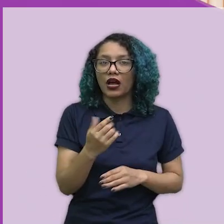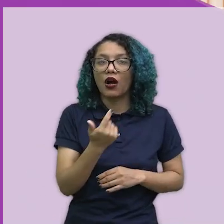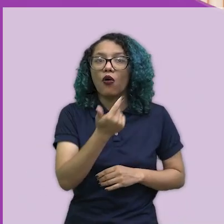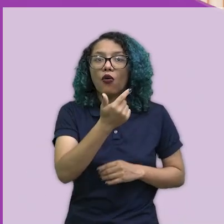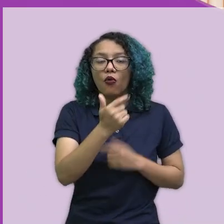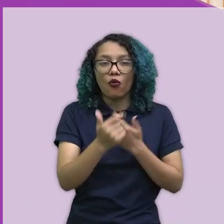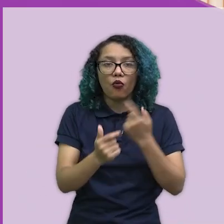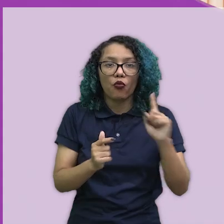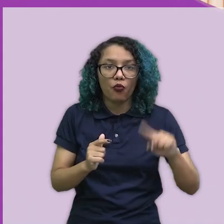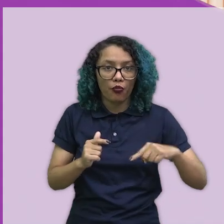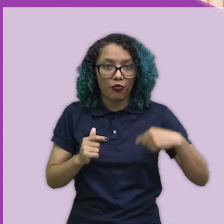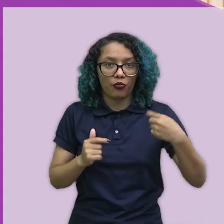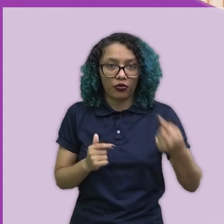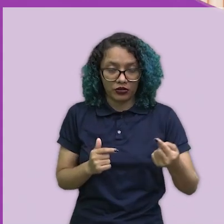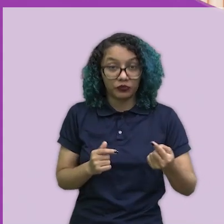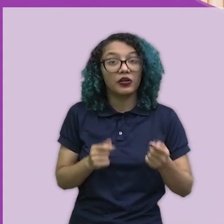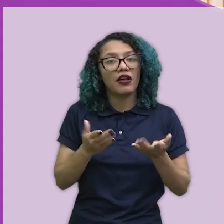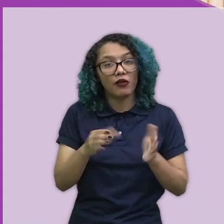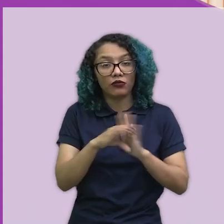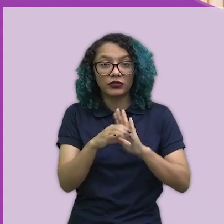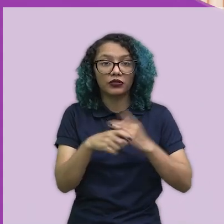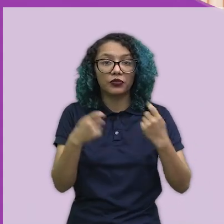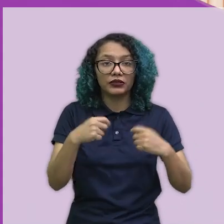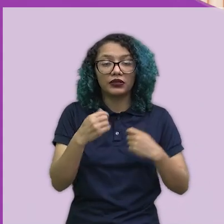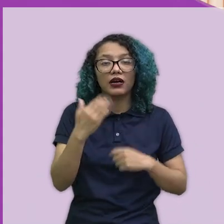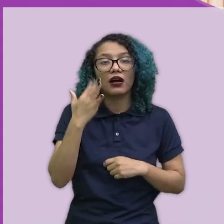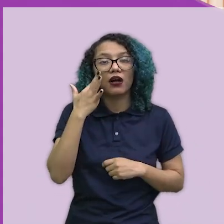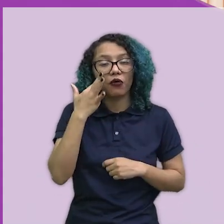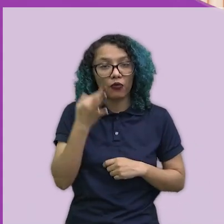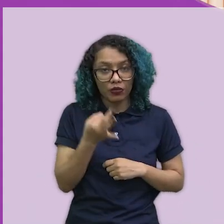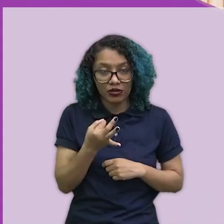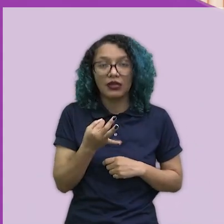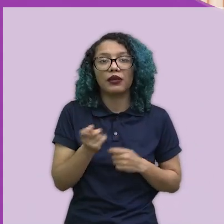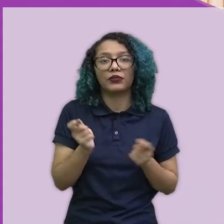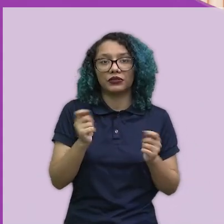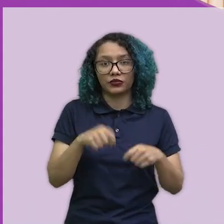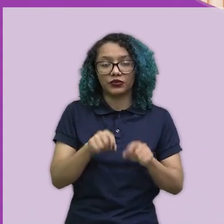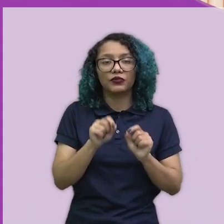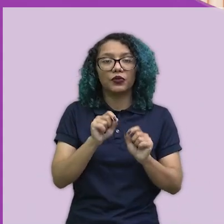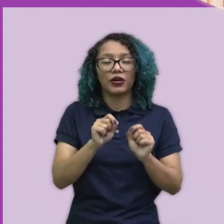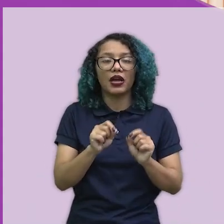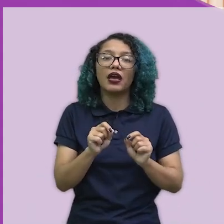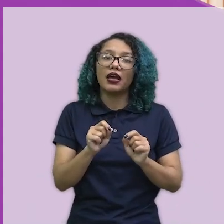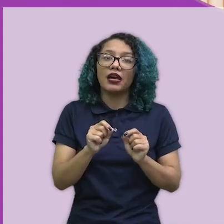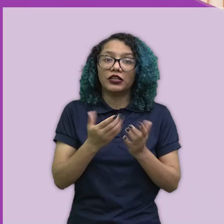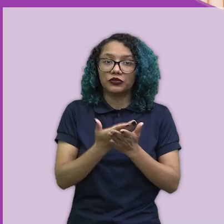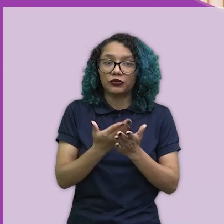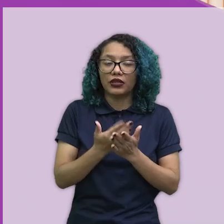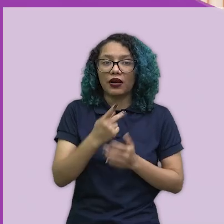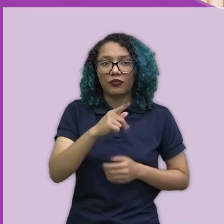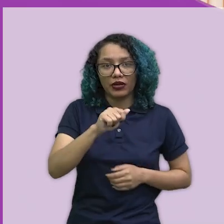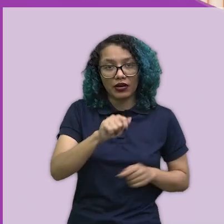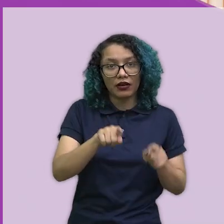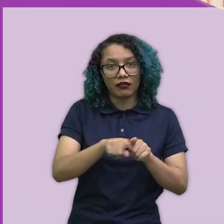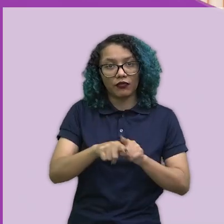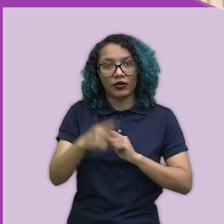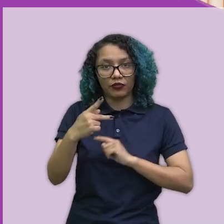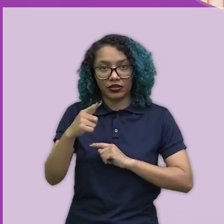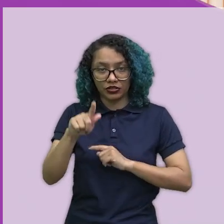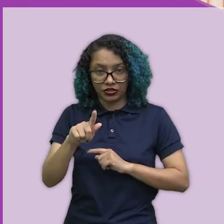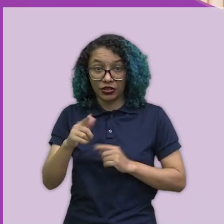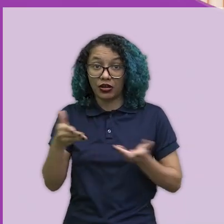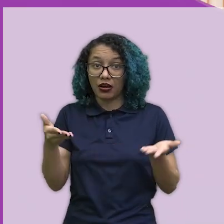progressões aritméticas e nas progressões geométricas. Essa aula de hoje, pessoal, é um preparativo para a gente chegar nesse conceito,